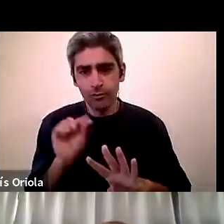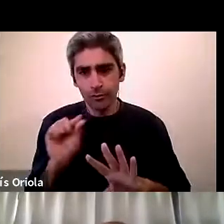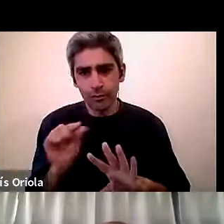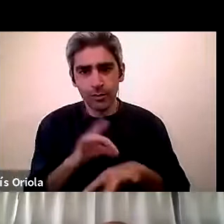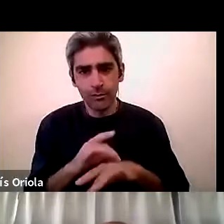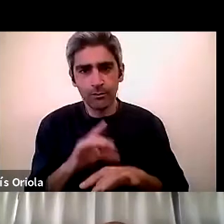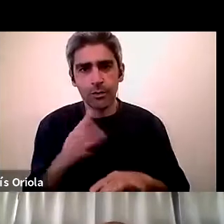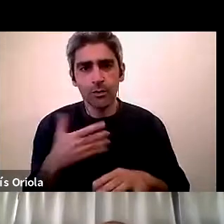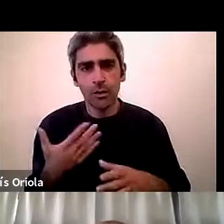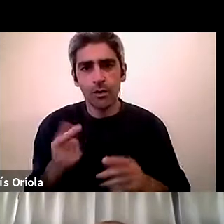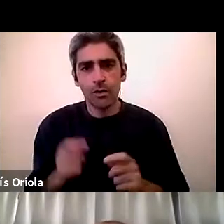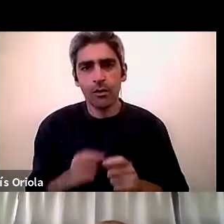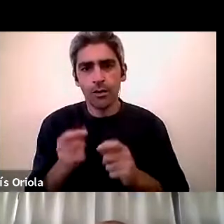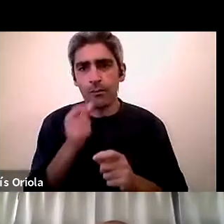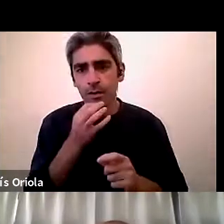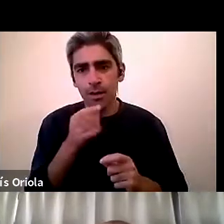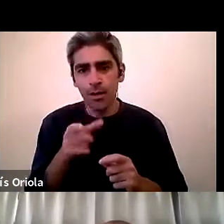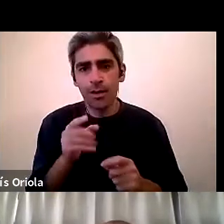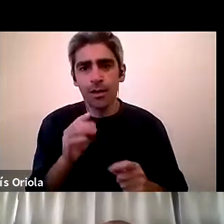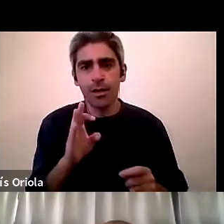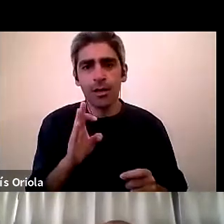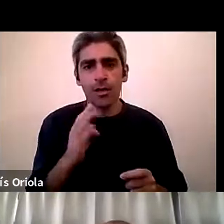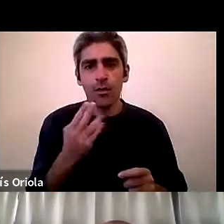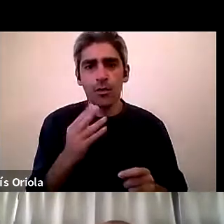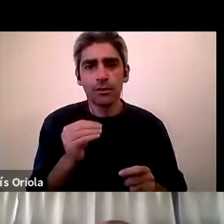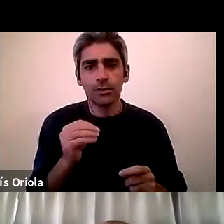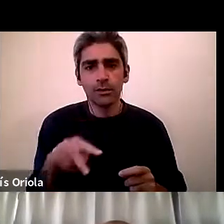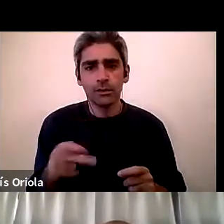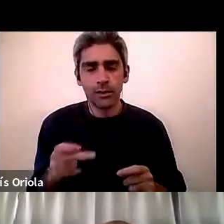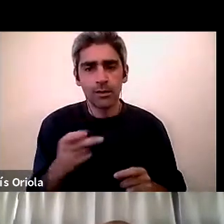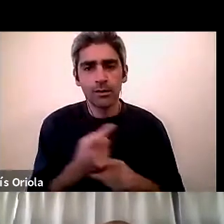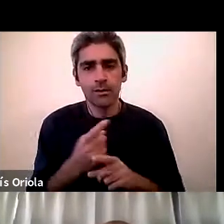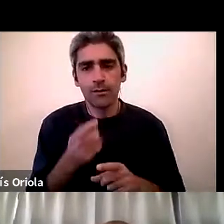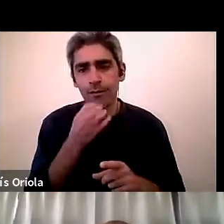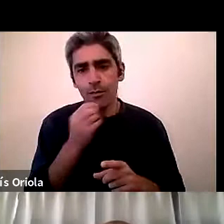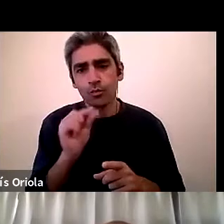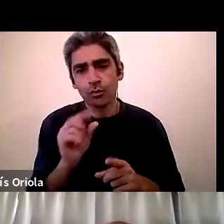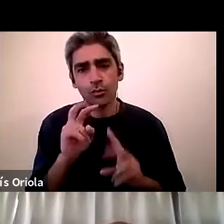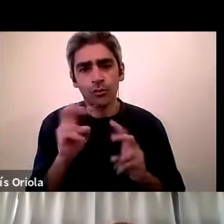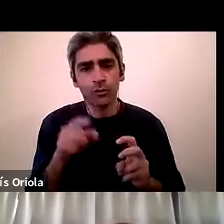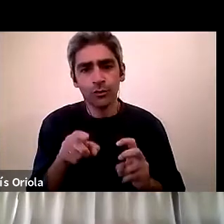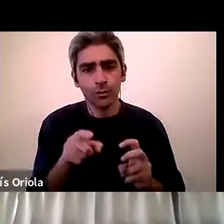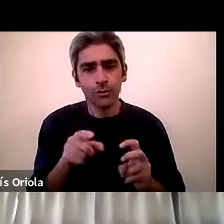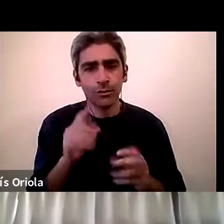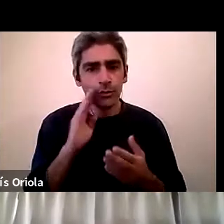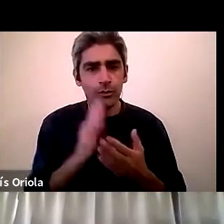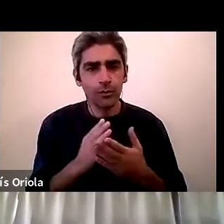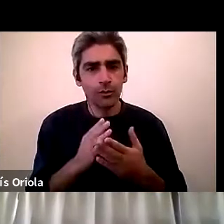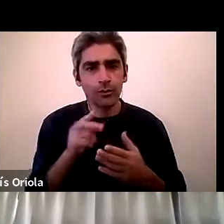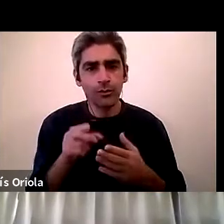guia, mas agora passava a palavra à Usna, para falar um bocadinho sobre esta última